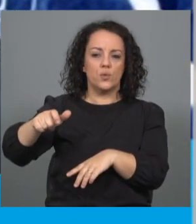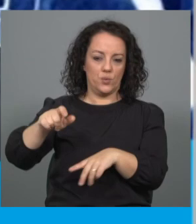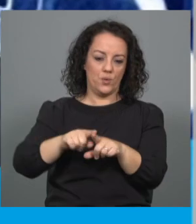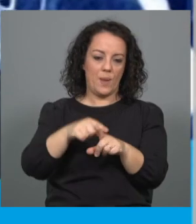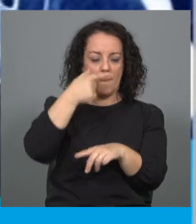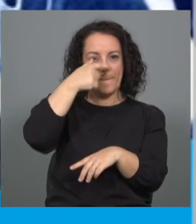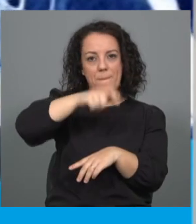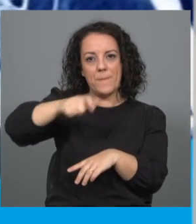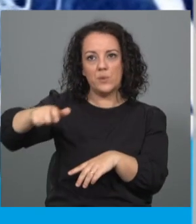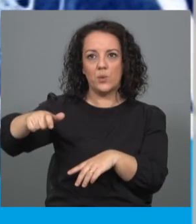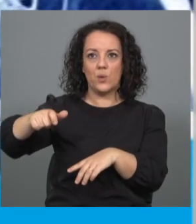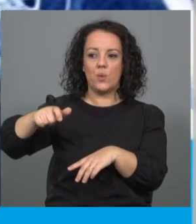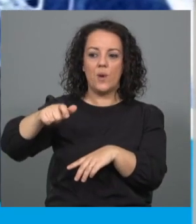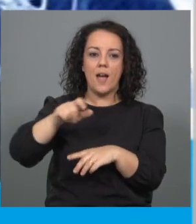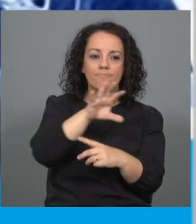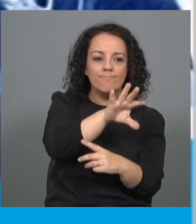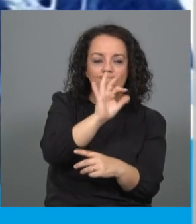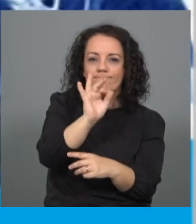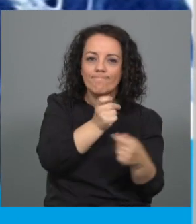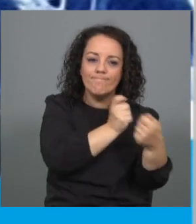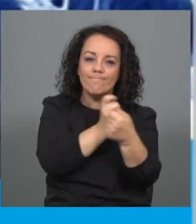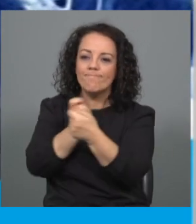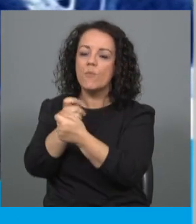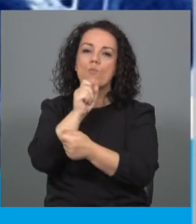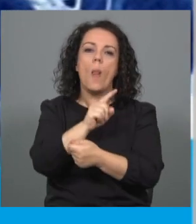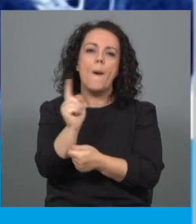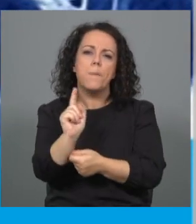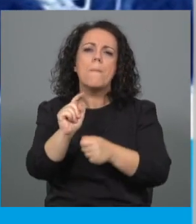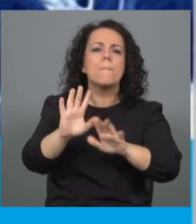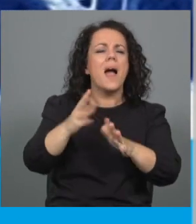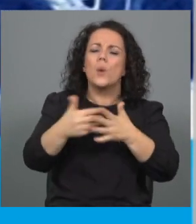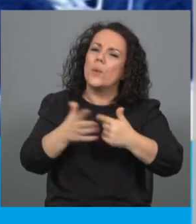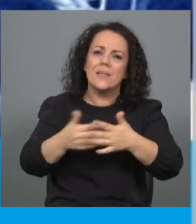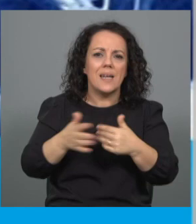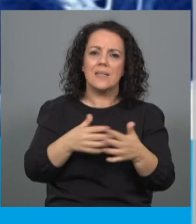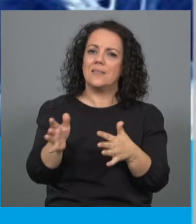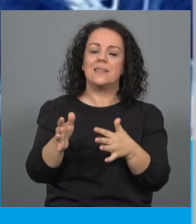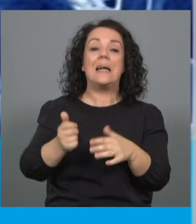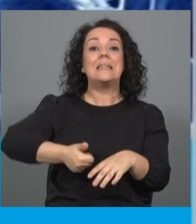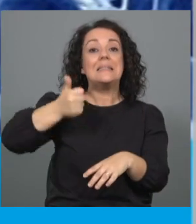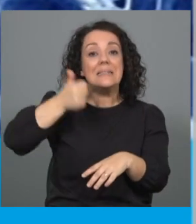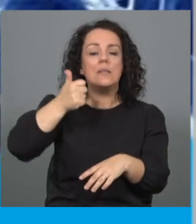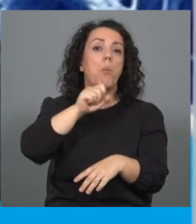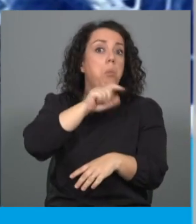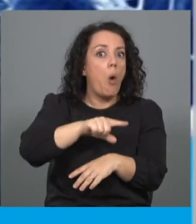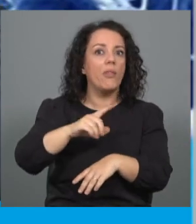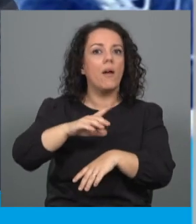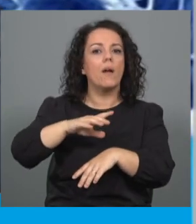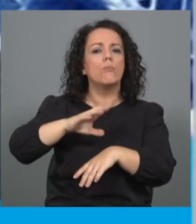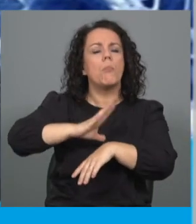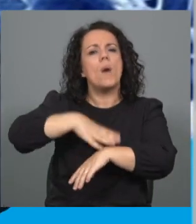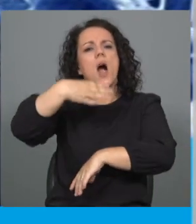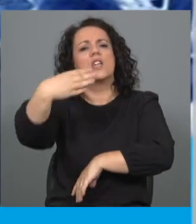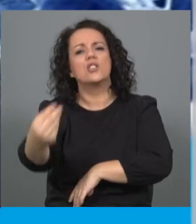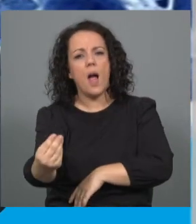diremos, pegar todos os aspectos, mas não interessa, o interesse é que possam fazê-lo posteriormente também, que há aqui